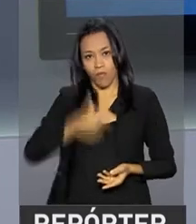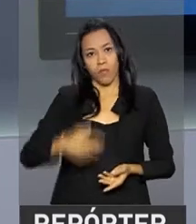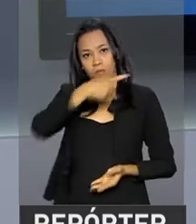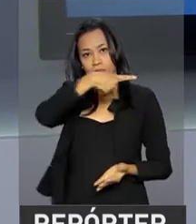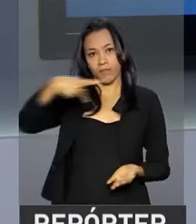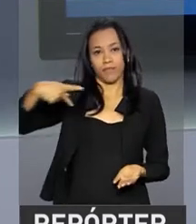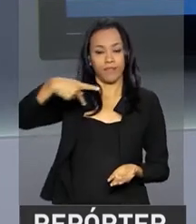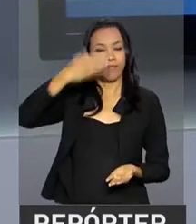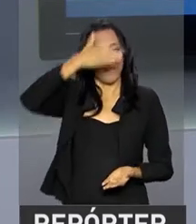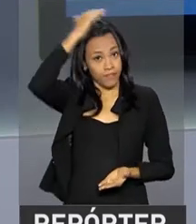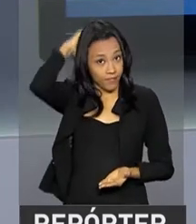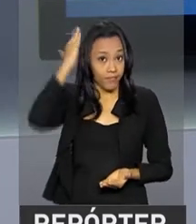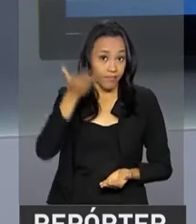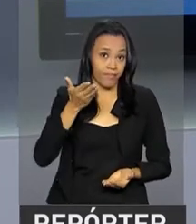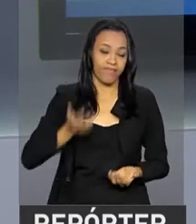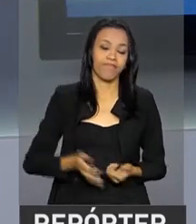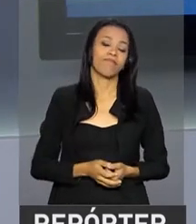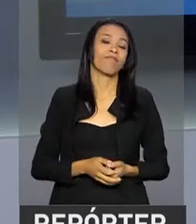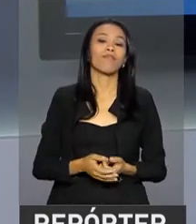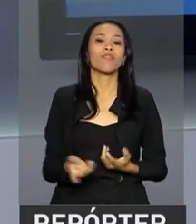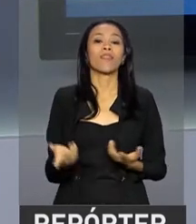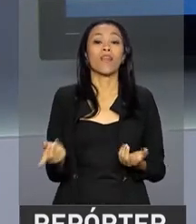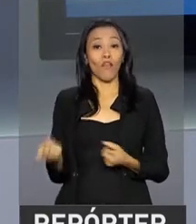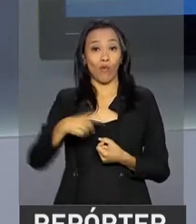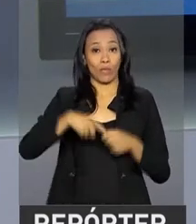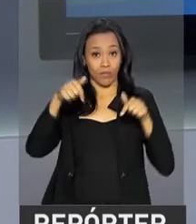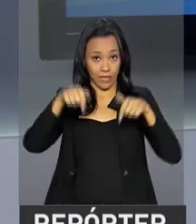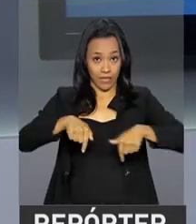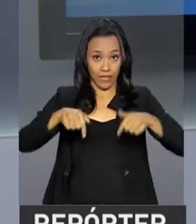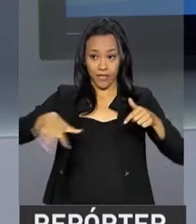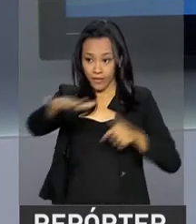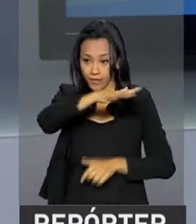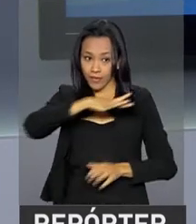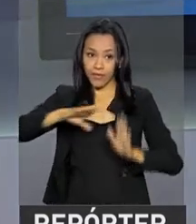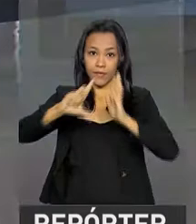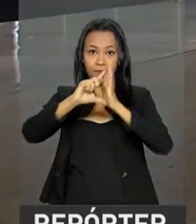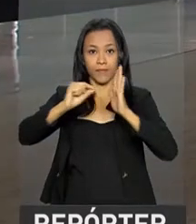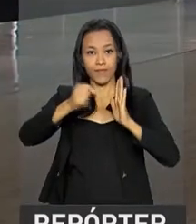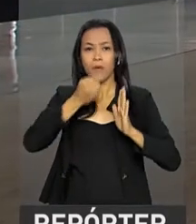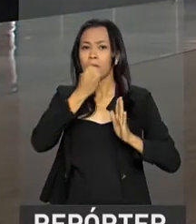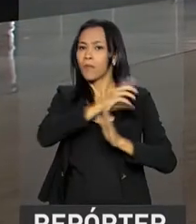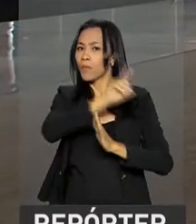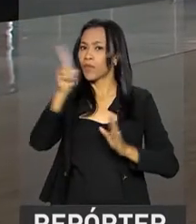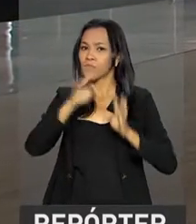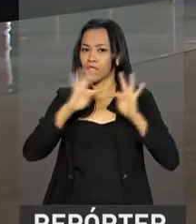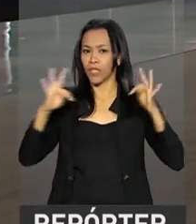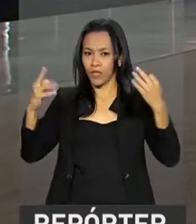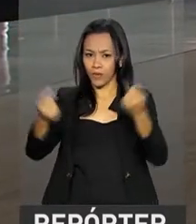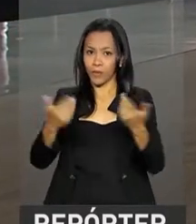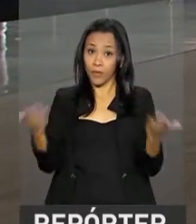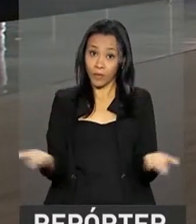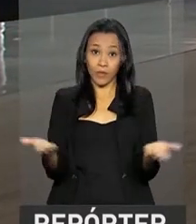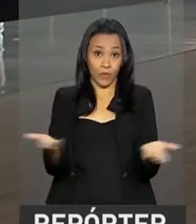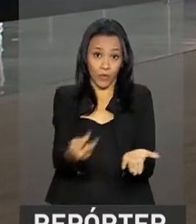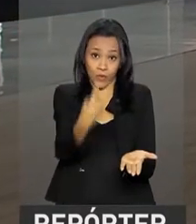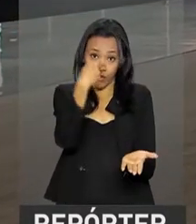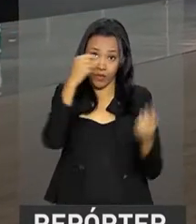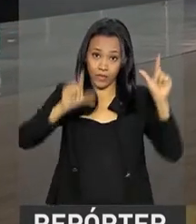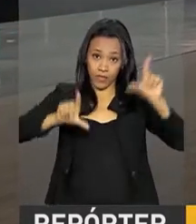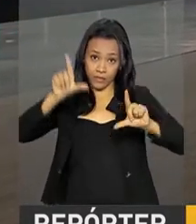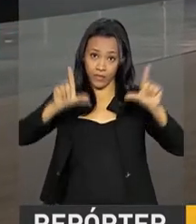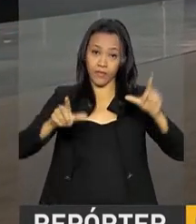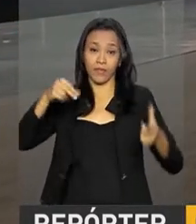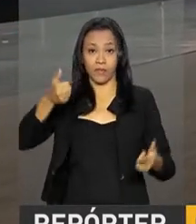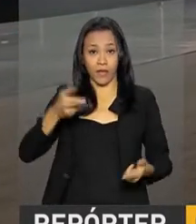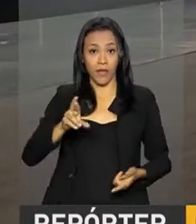novamente voltamos aqui do palácio do planalto band novamente está está bom dia a todos que nos assistem na tv nbr olha a